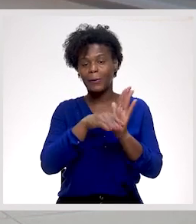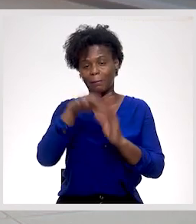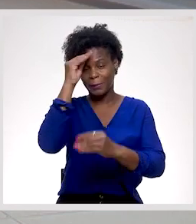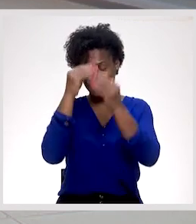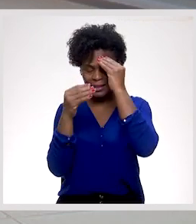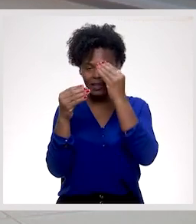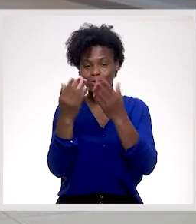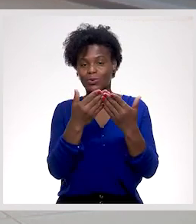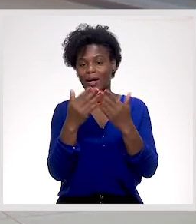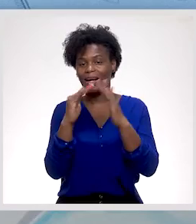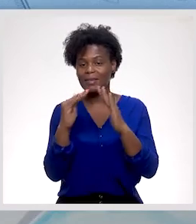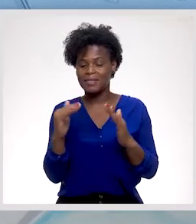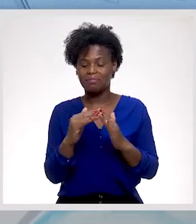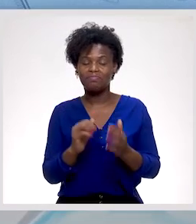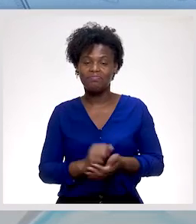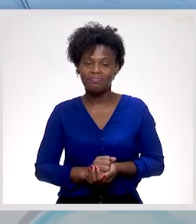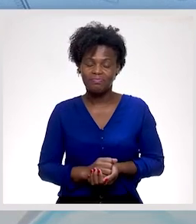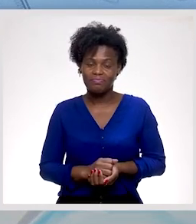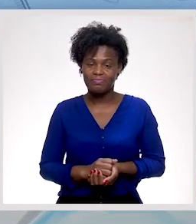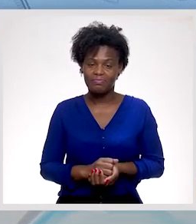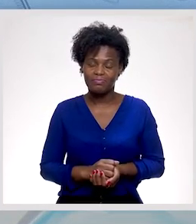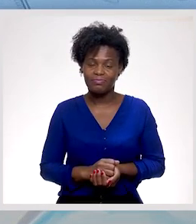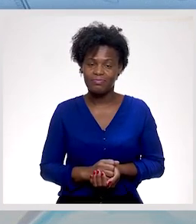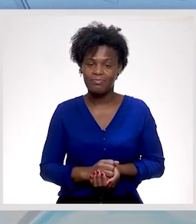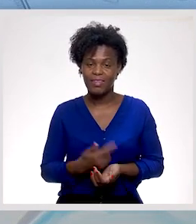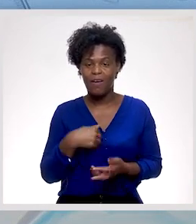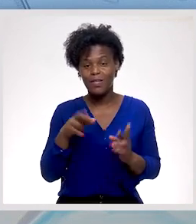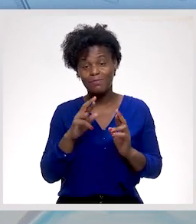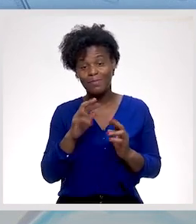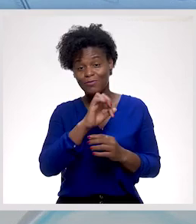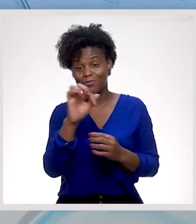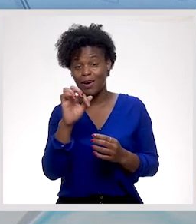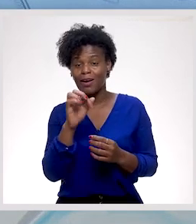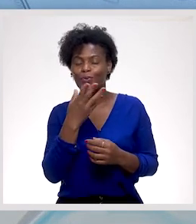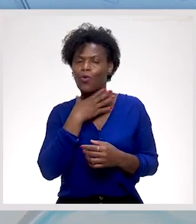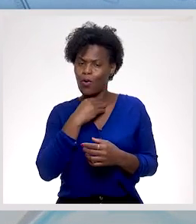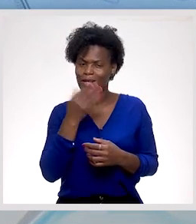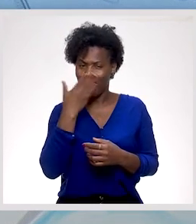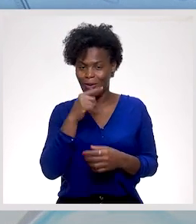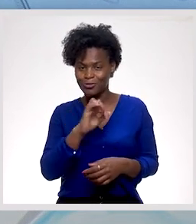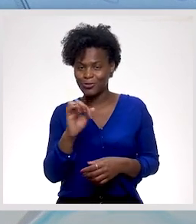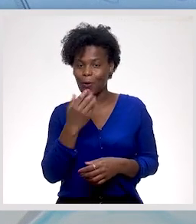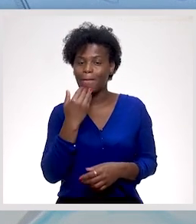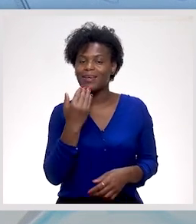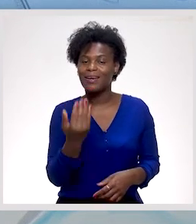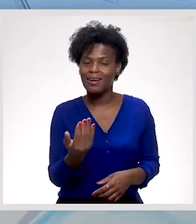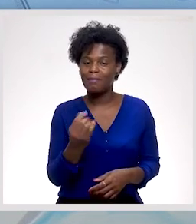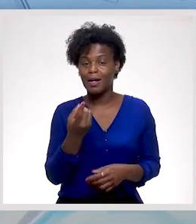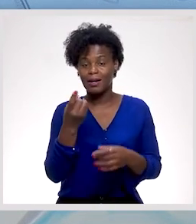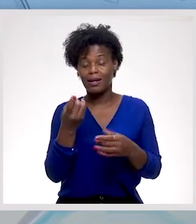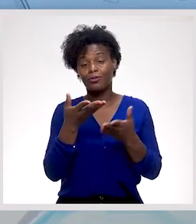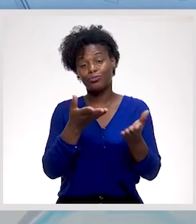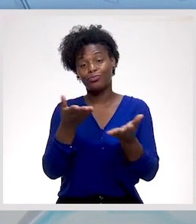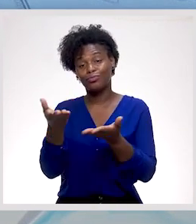e Estudar em Casa. Espero que tenham gostado. Obrigado pela vossa colaboração e